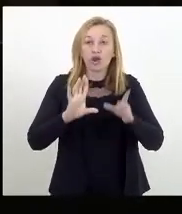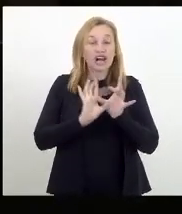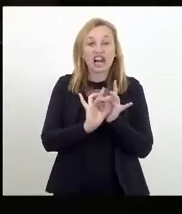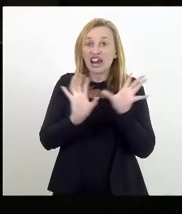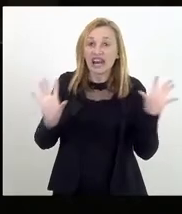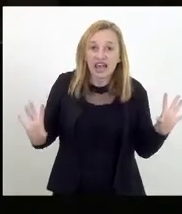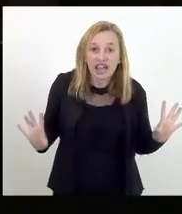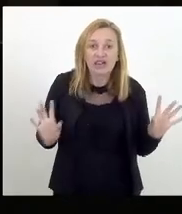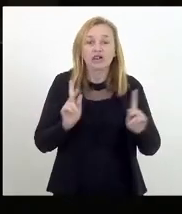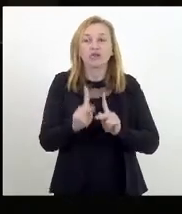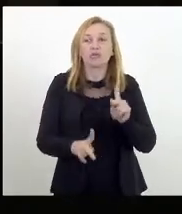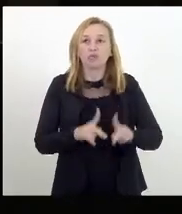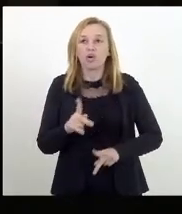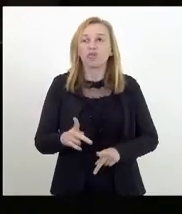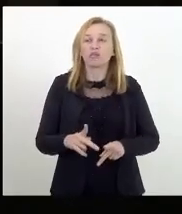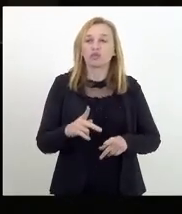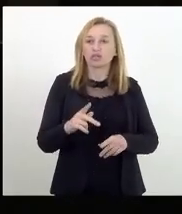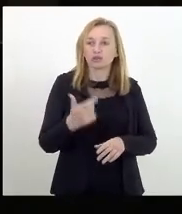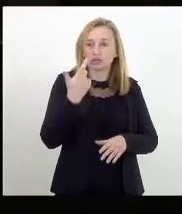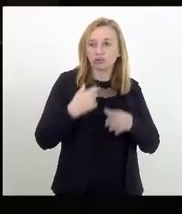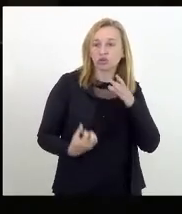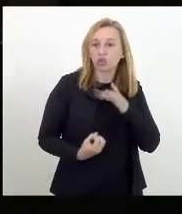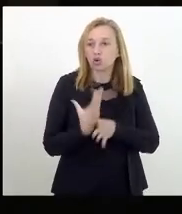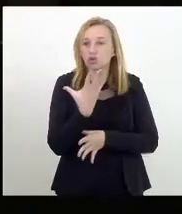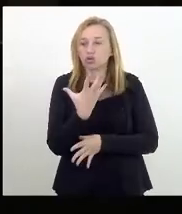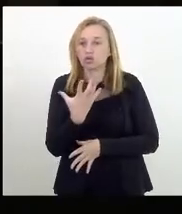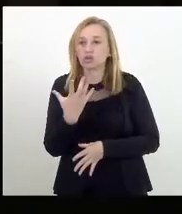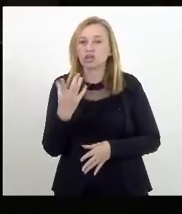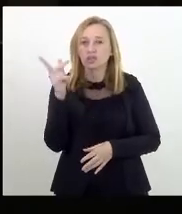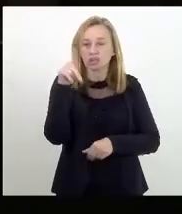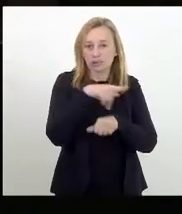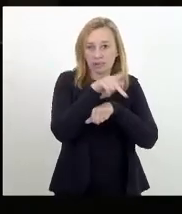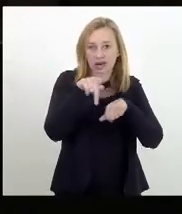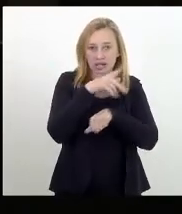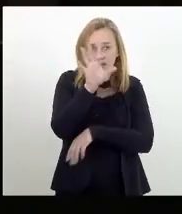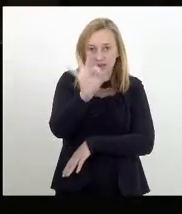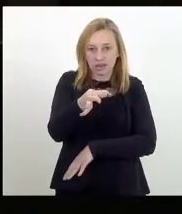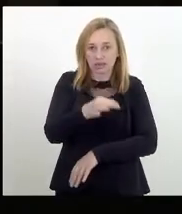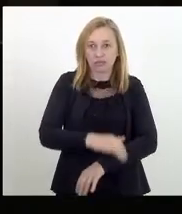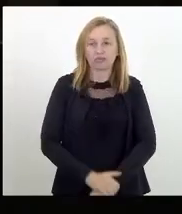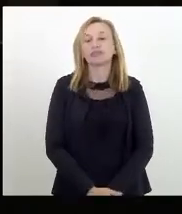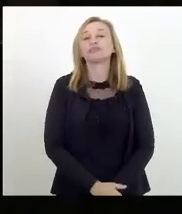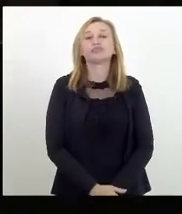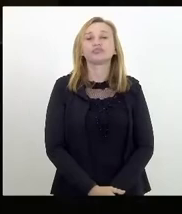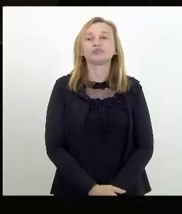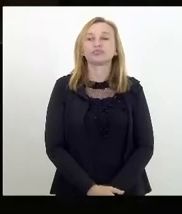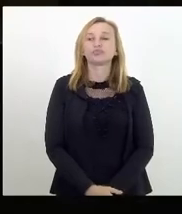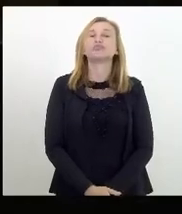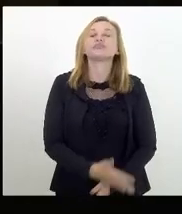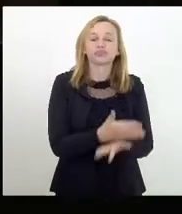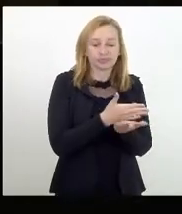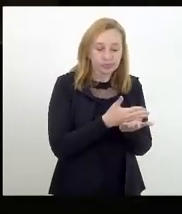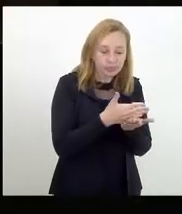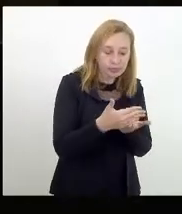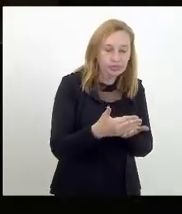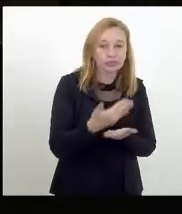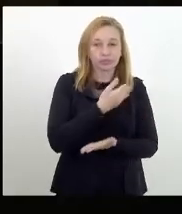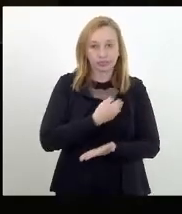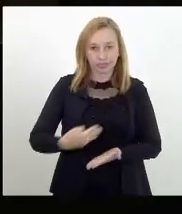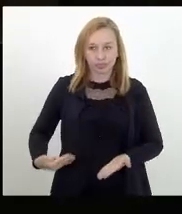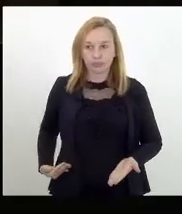livre como como que soube construir exatamente este país bom E desde o início deste